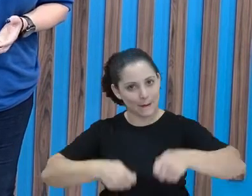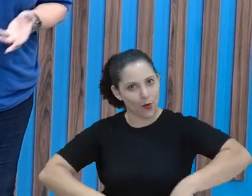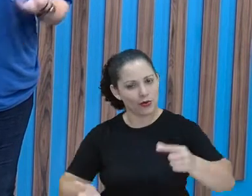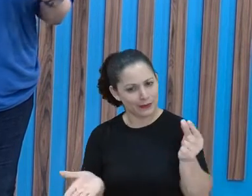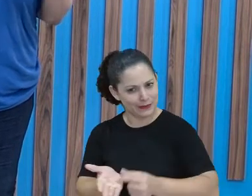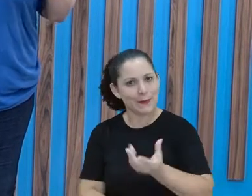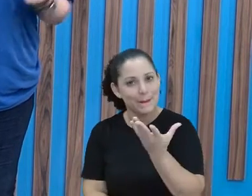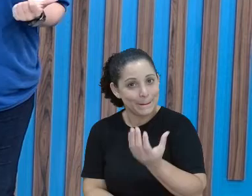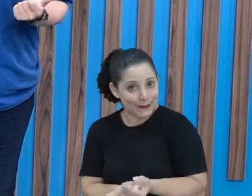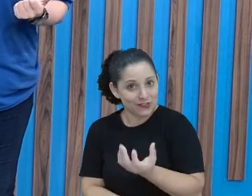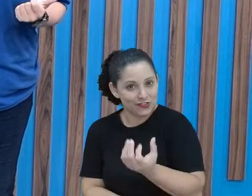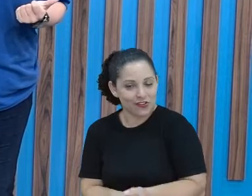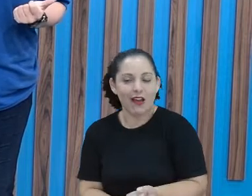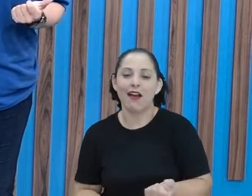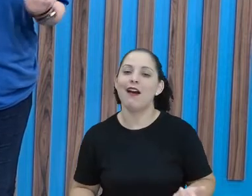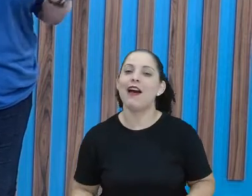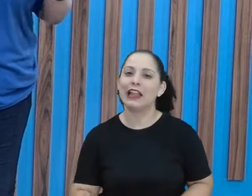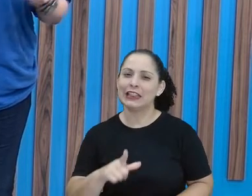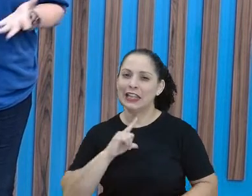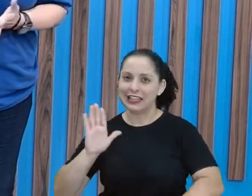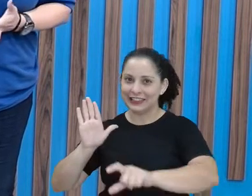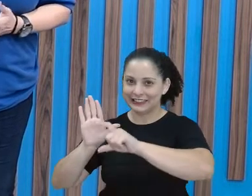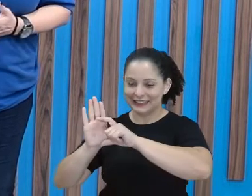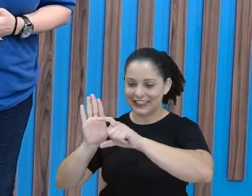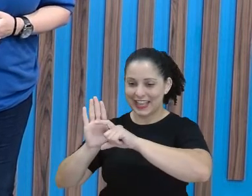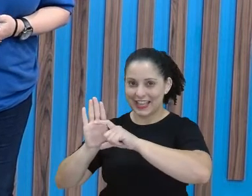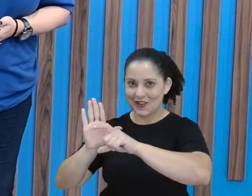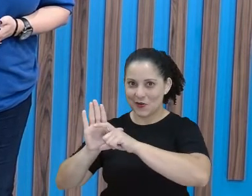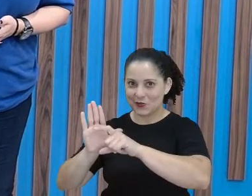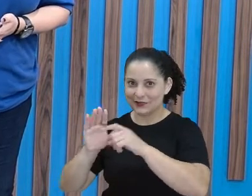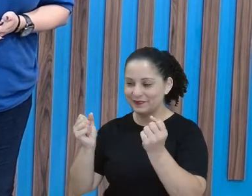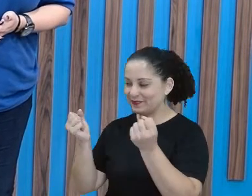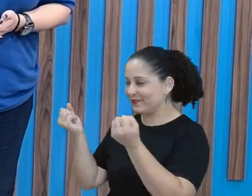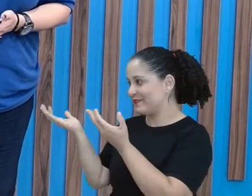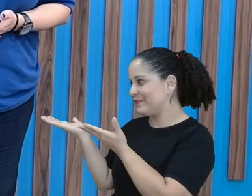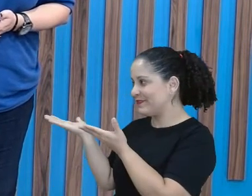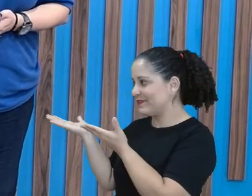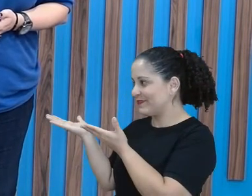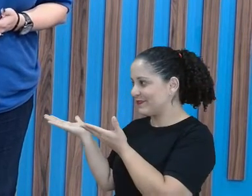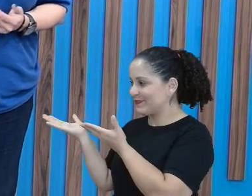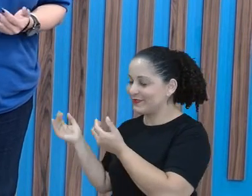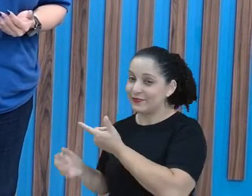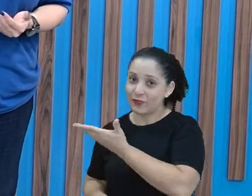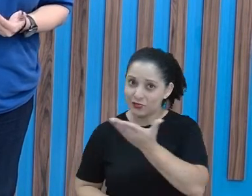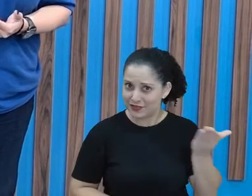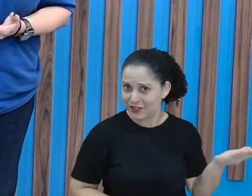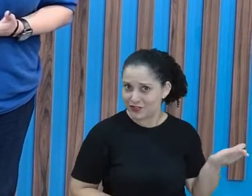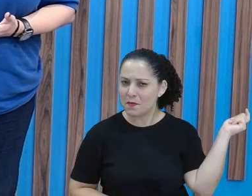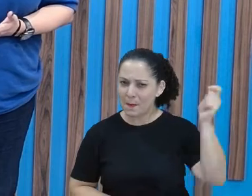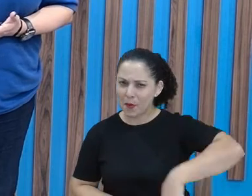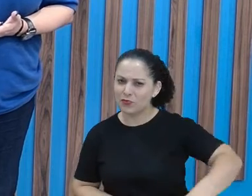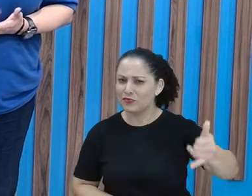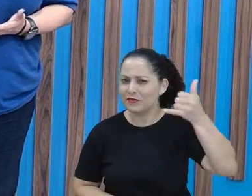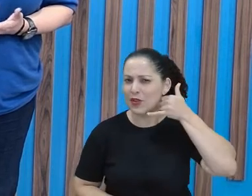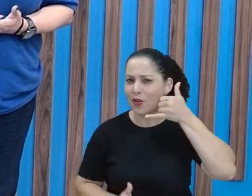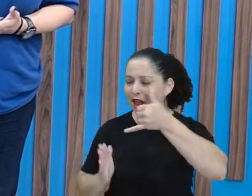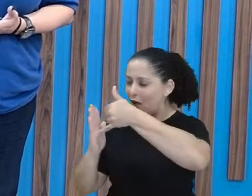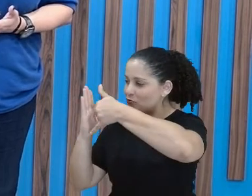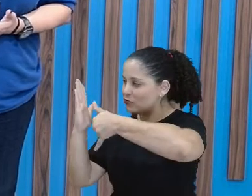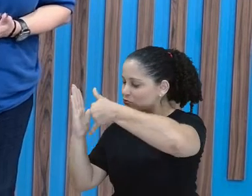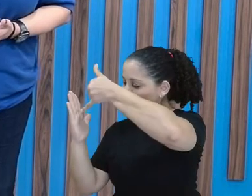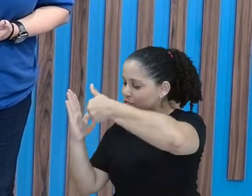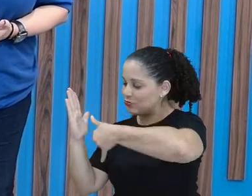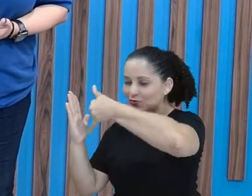baixar. Dene, por gentileza, Dene, bota para a gente aí na tela, para quem quiser aí apontar a câmera para o QR